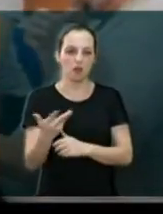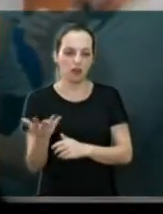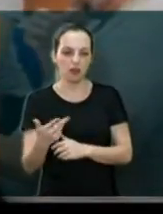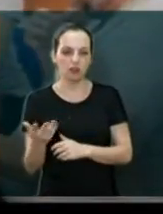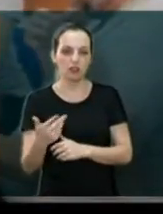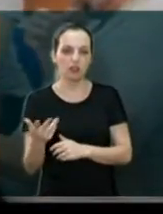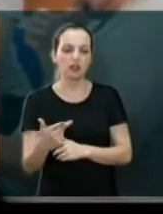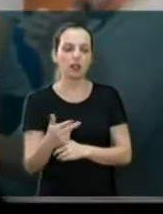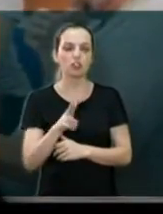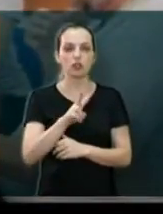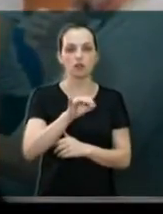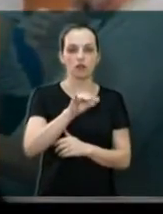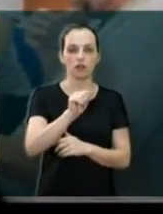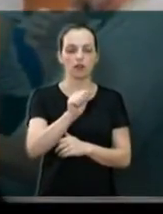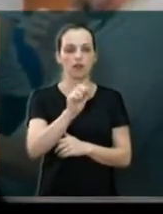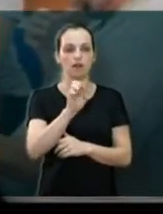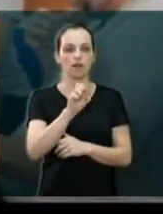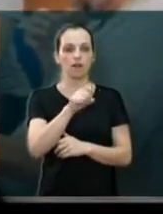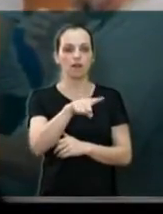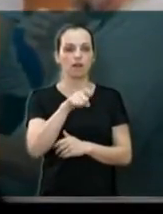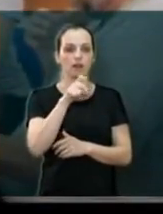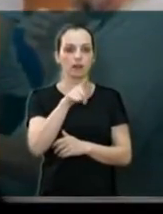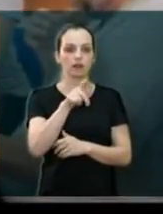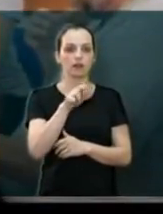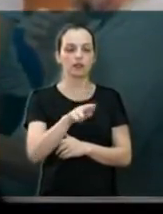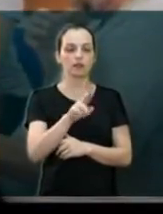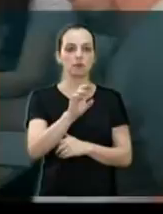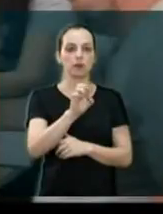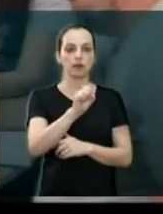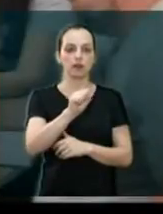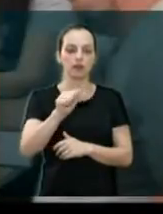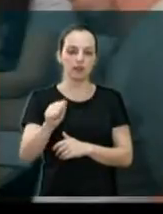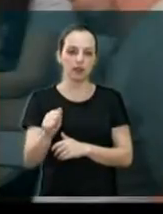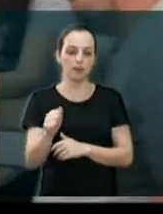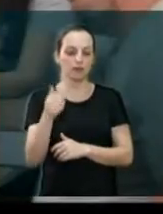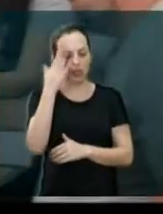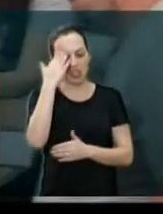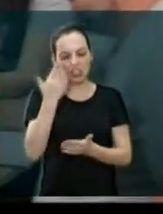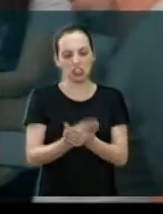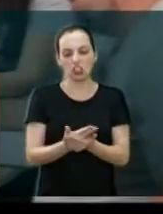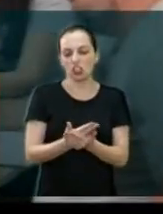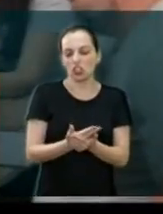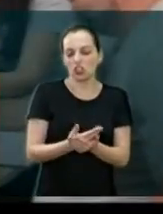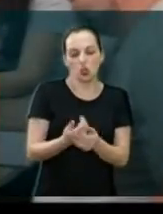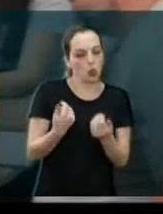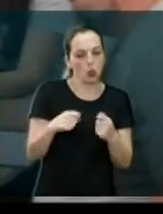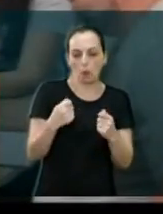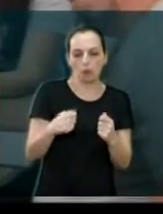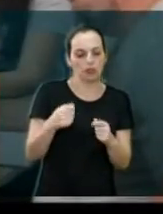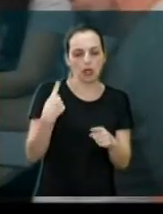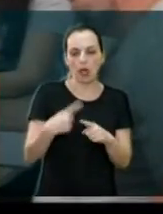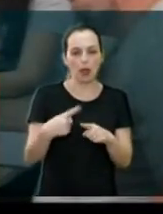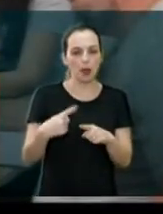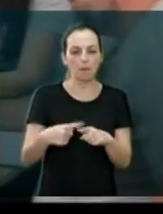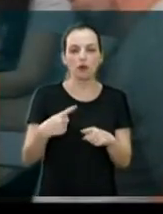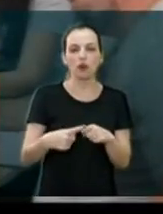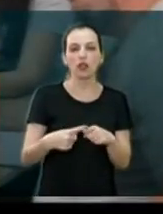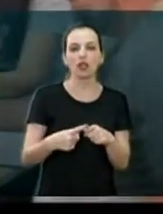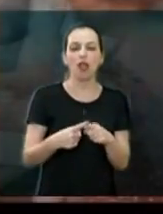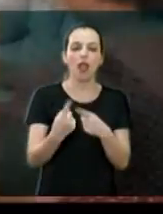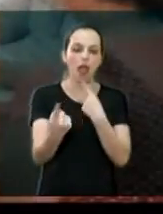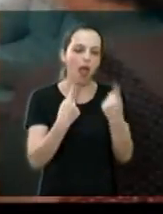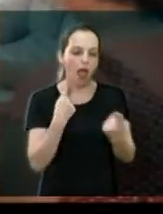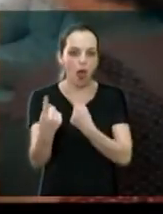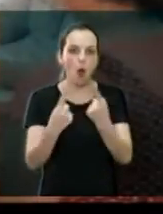Oliveira, conhecida como Via Expressa. Acredito não ser necessária essa redução, utilizamos a via como desvio do centro da cidade, que